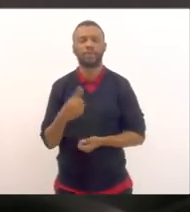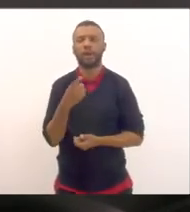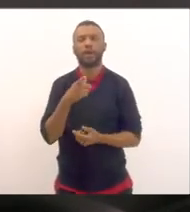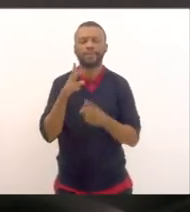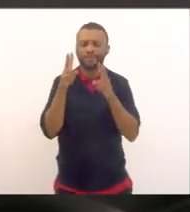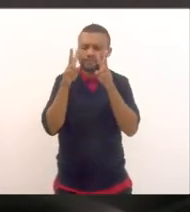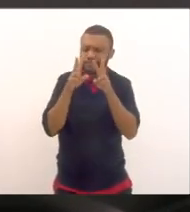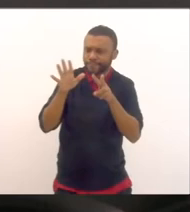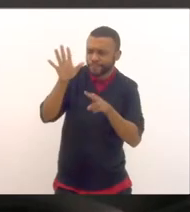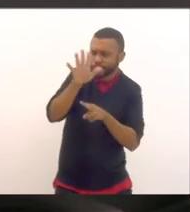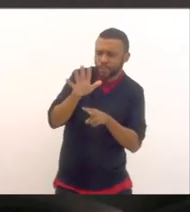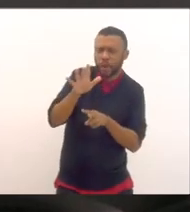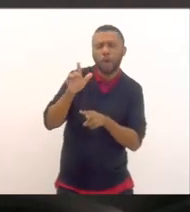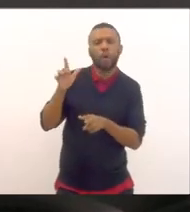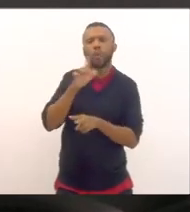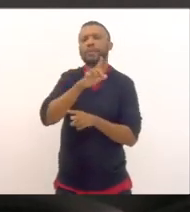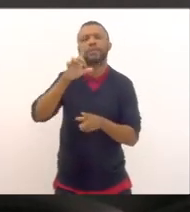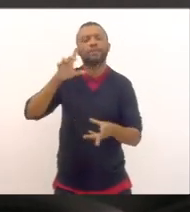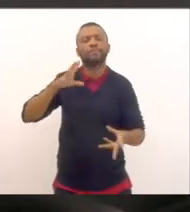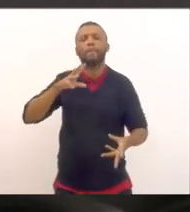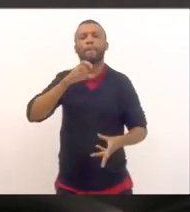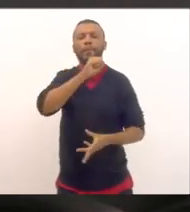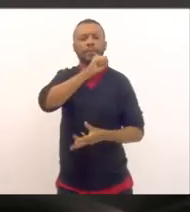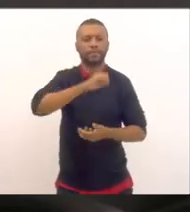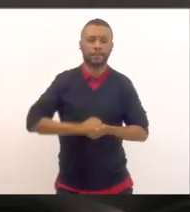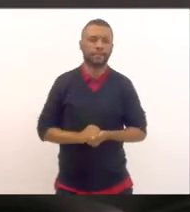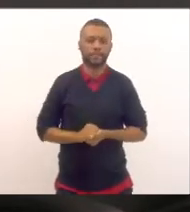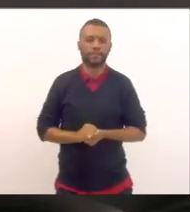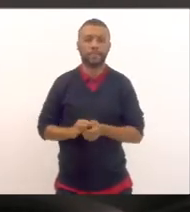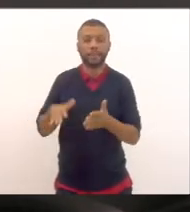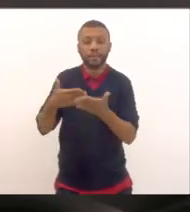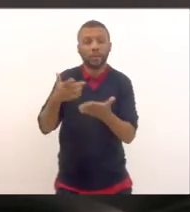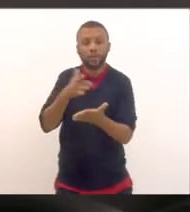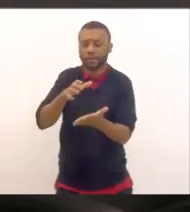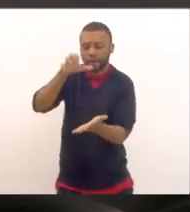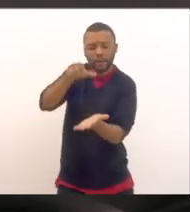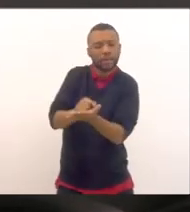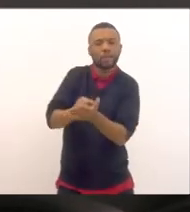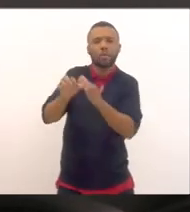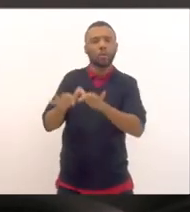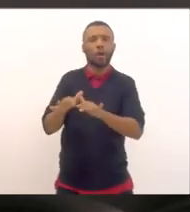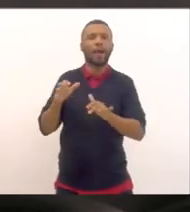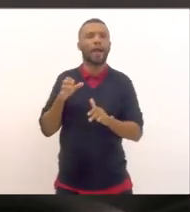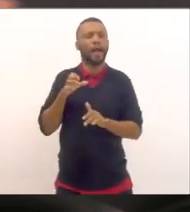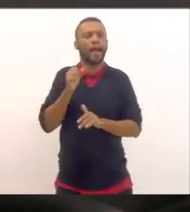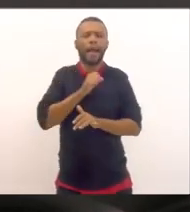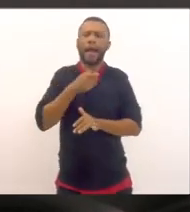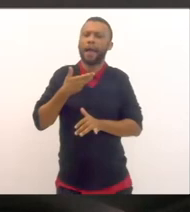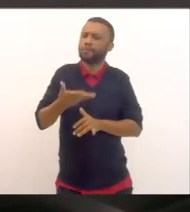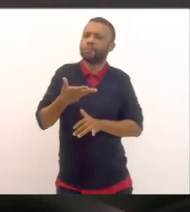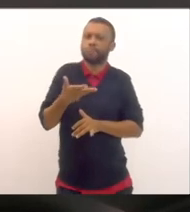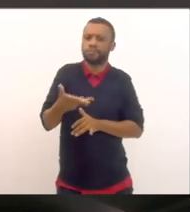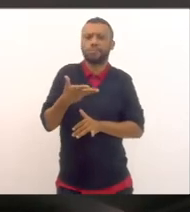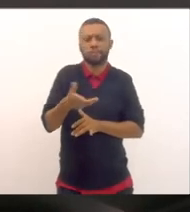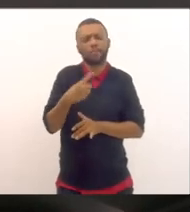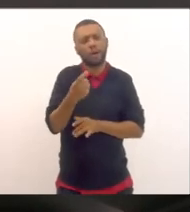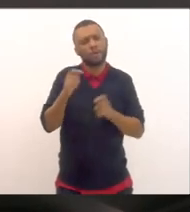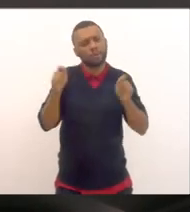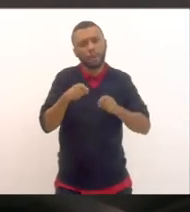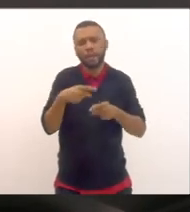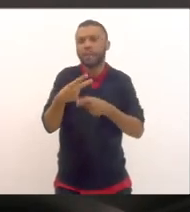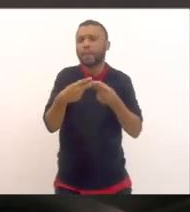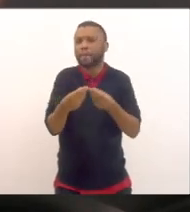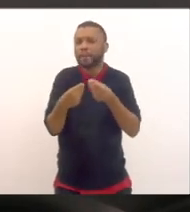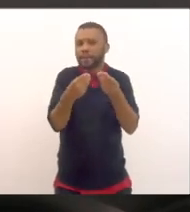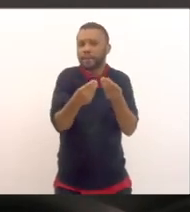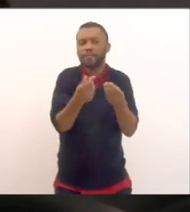visualmente conseguiu ir até para cadastrar isso é rapidinho a gente pode até dar um presente